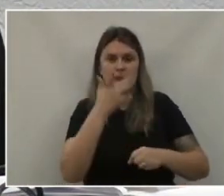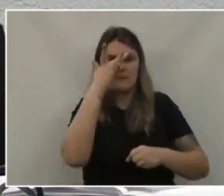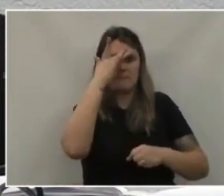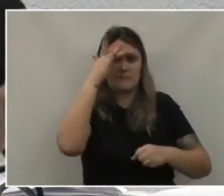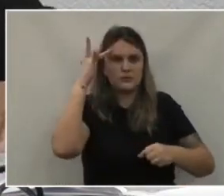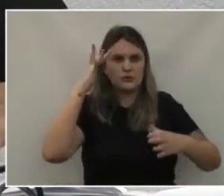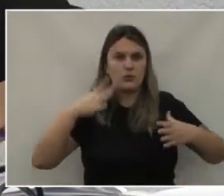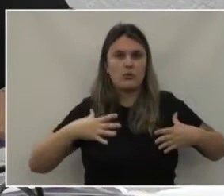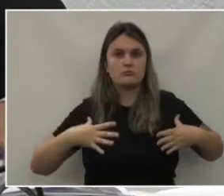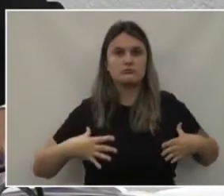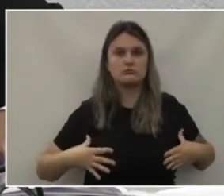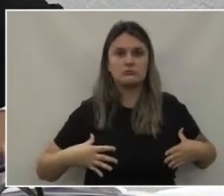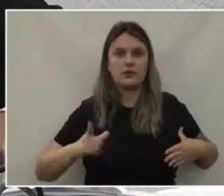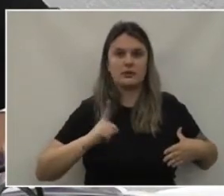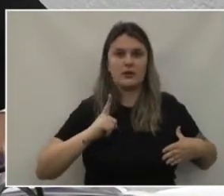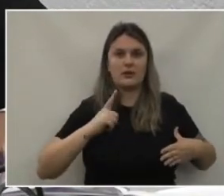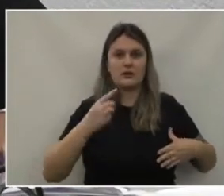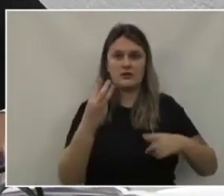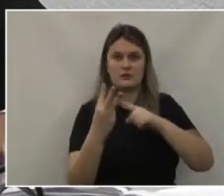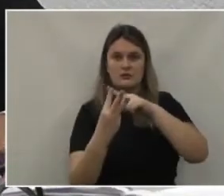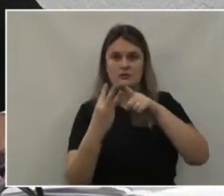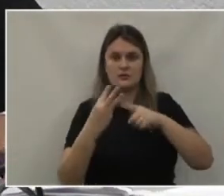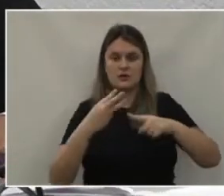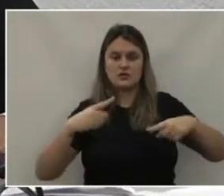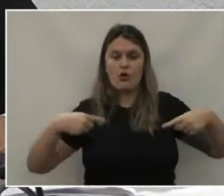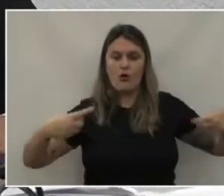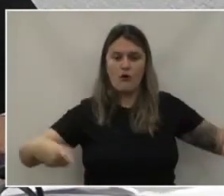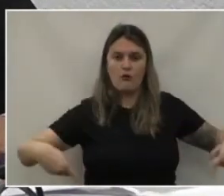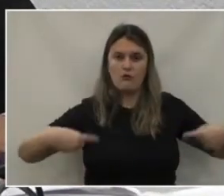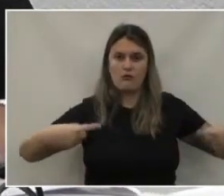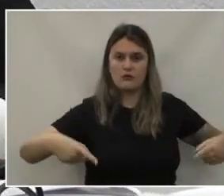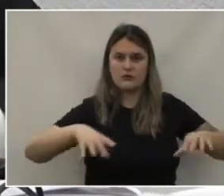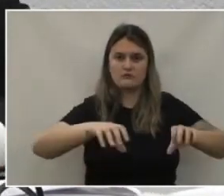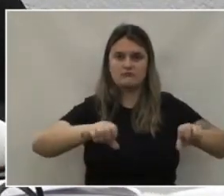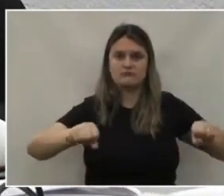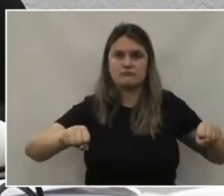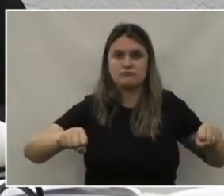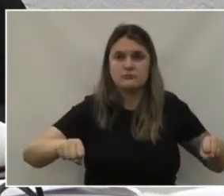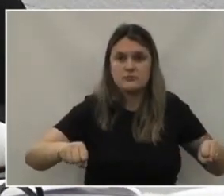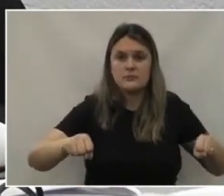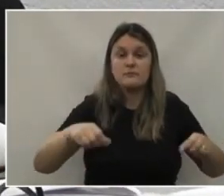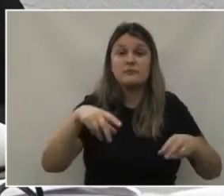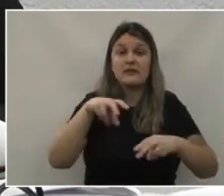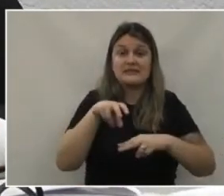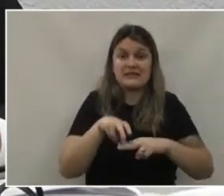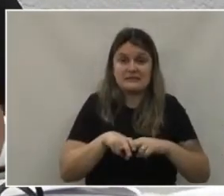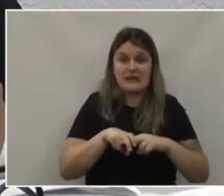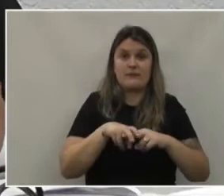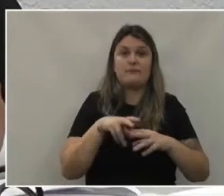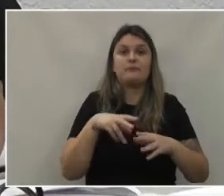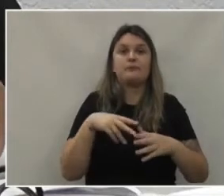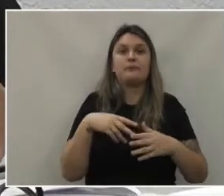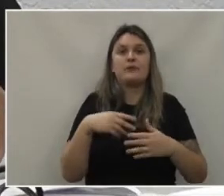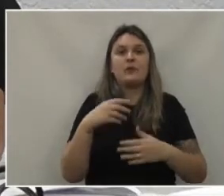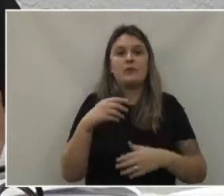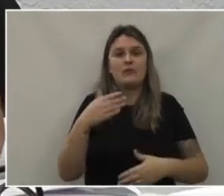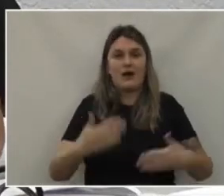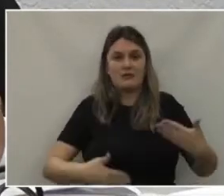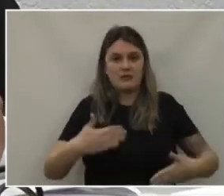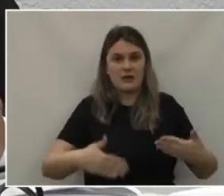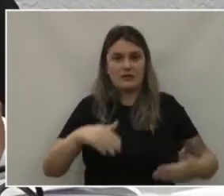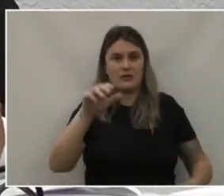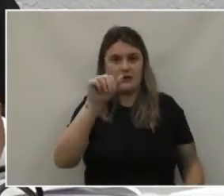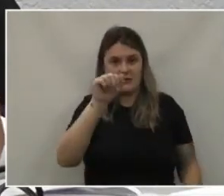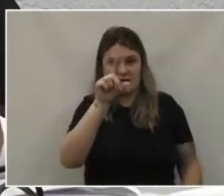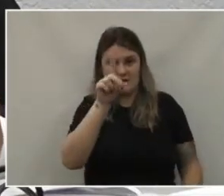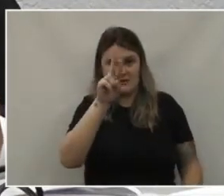3 rodas, também guidão e assento. Adriano levou o nome da cidade de União da Vitória e região para